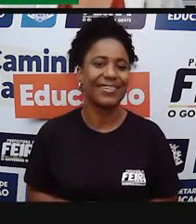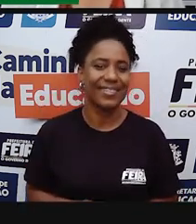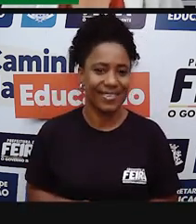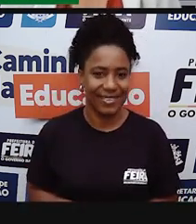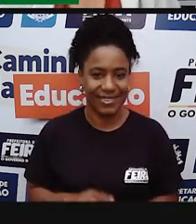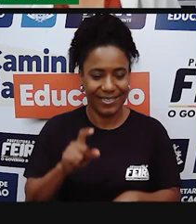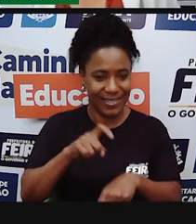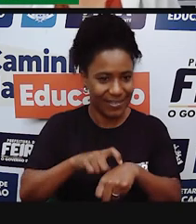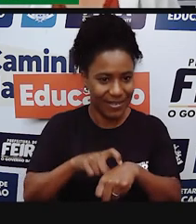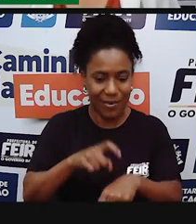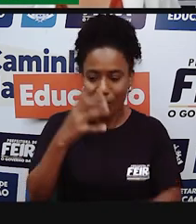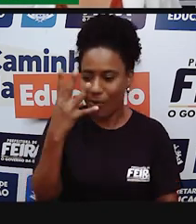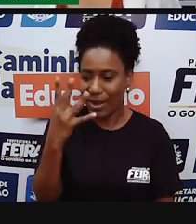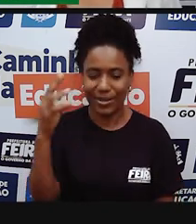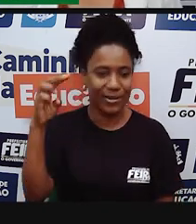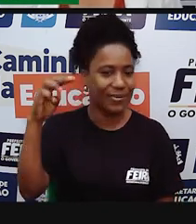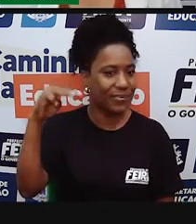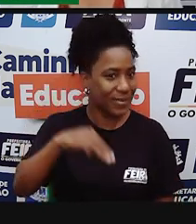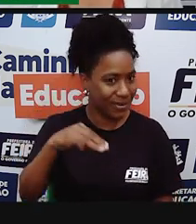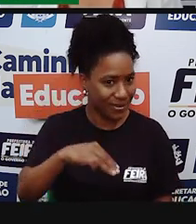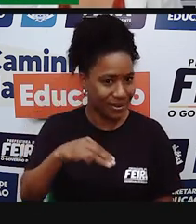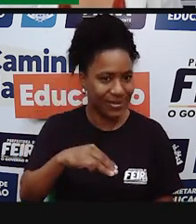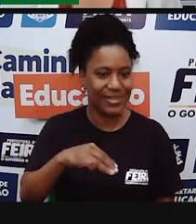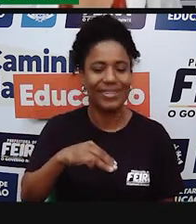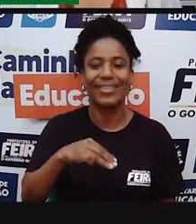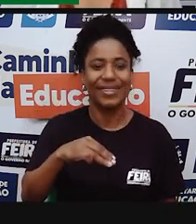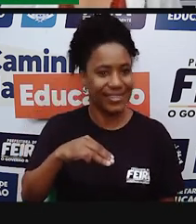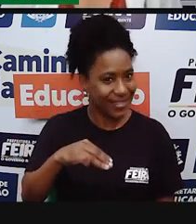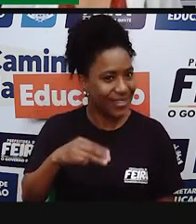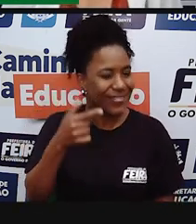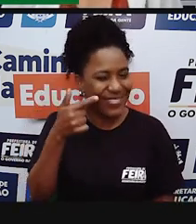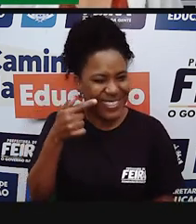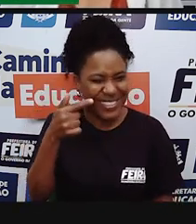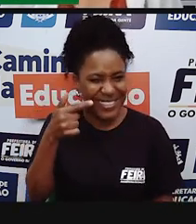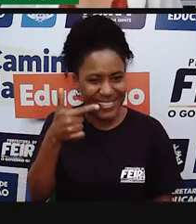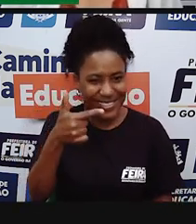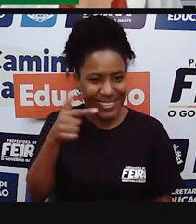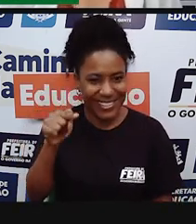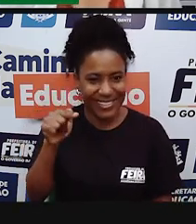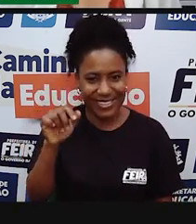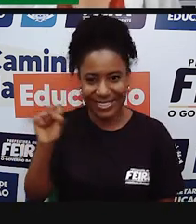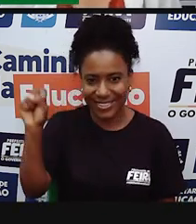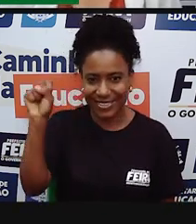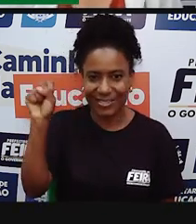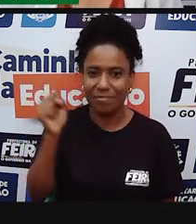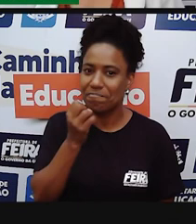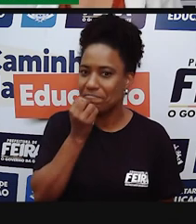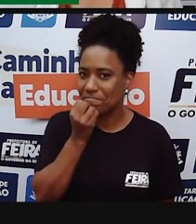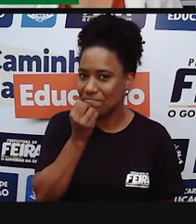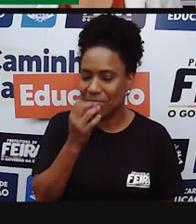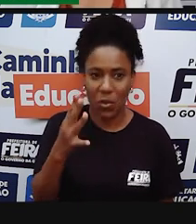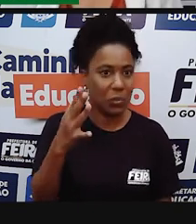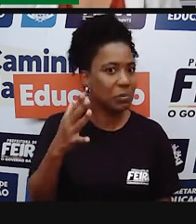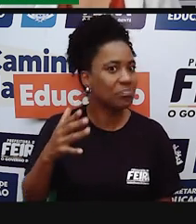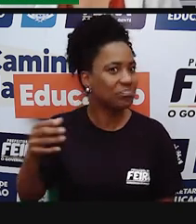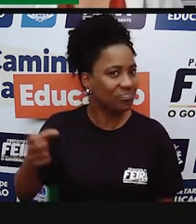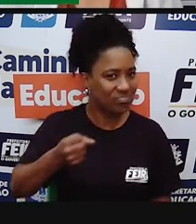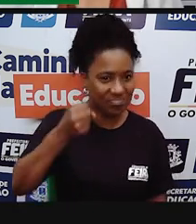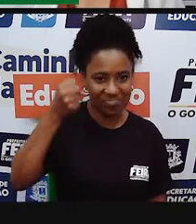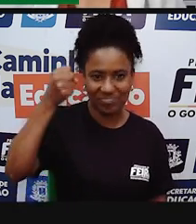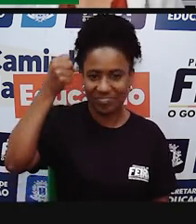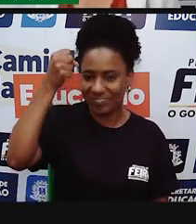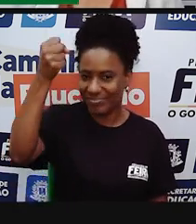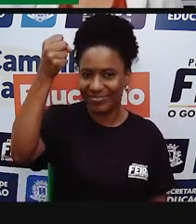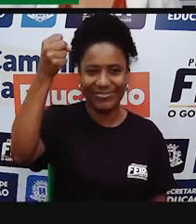time 4 minutos e 27 segundos e ele te coloca no grupo dos Leader board Ou